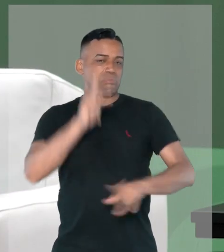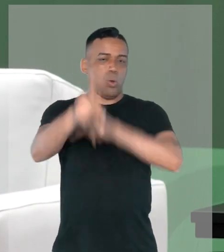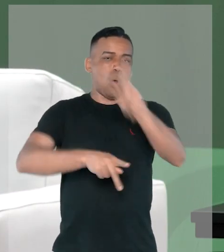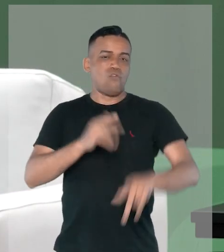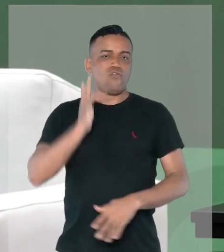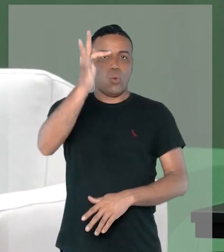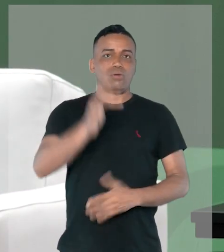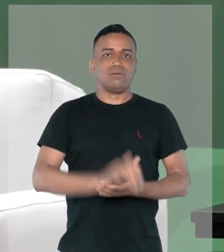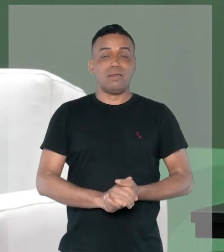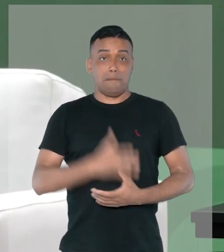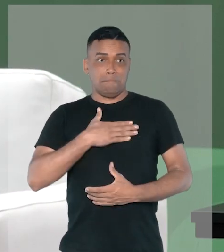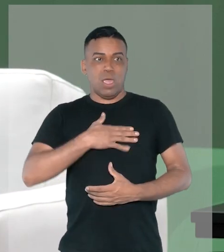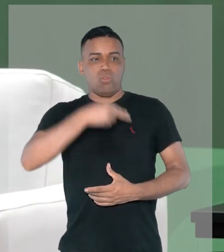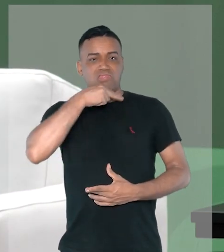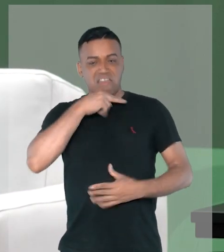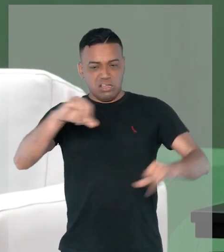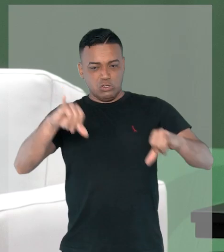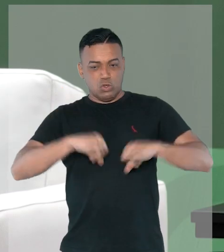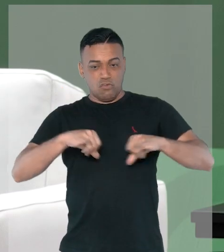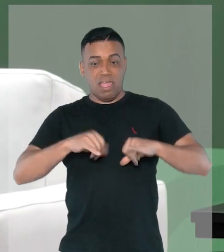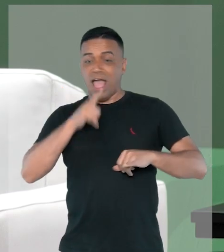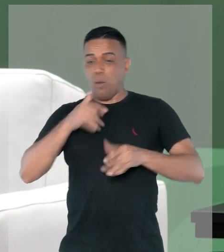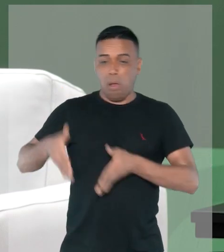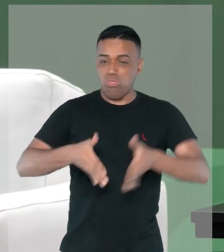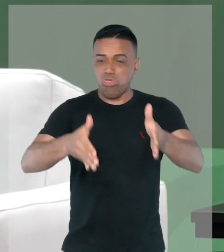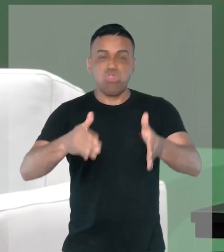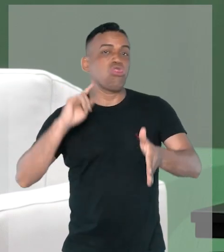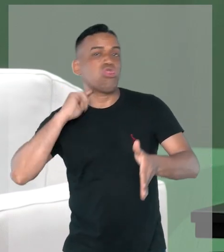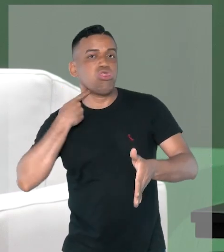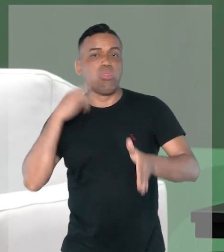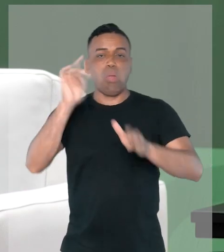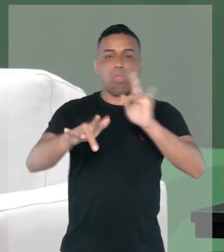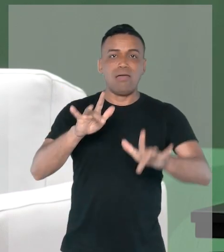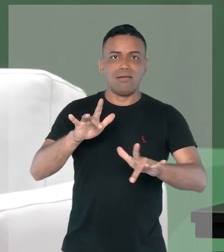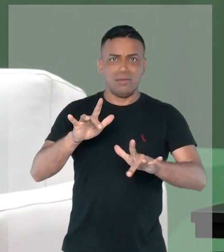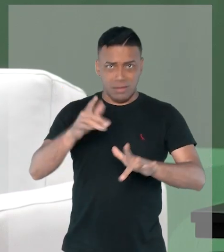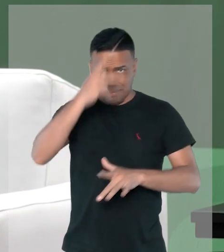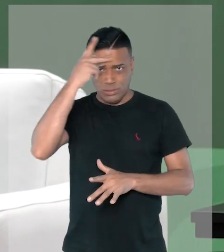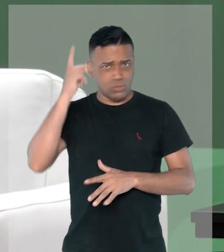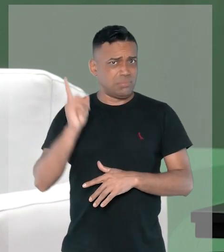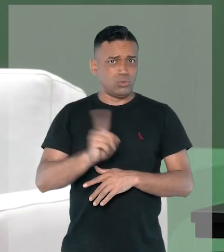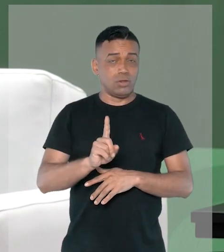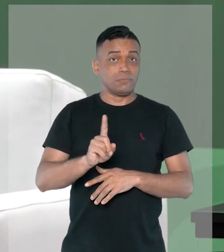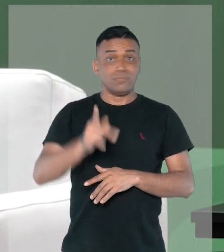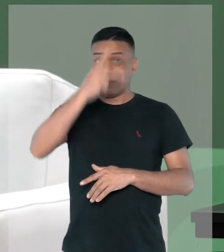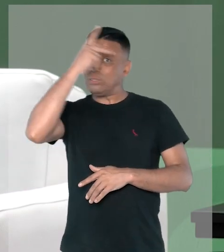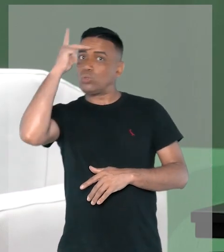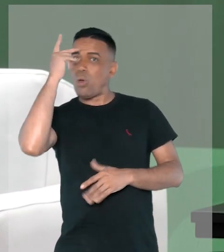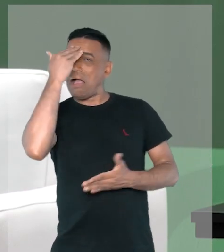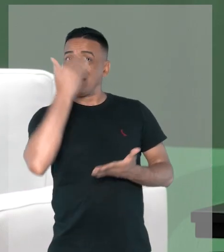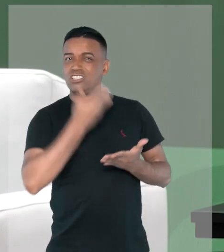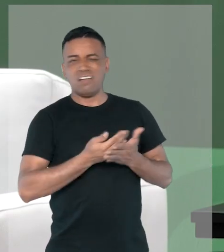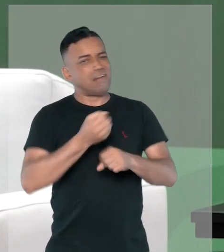Vou fazer uma maldade para os meus netos, vou deixar os rios todos poluídos. Ninguém pensou nisso. Acreditava-se, eu